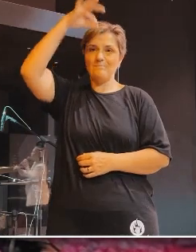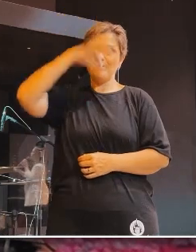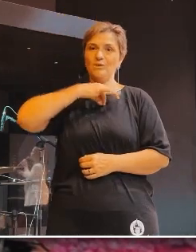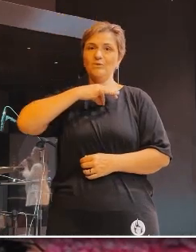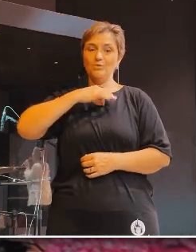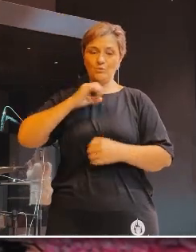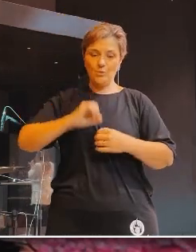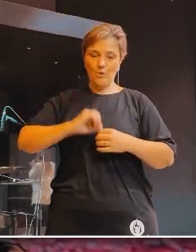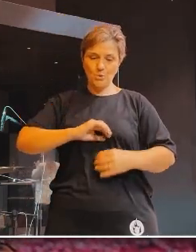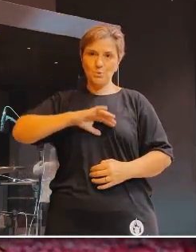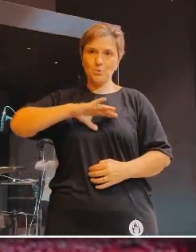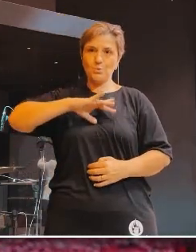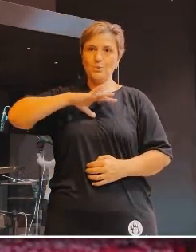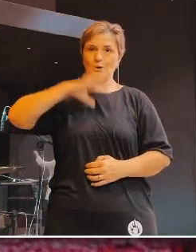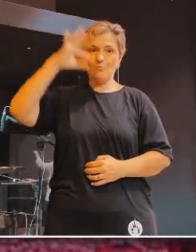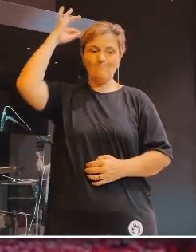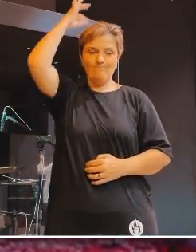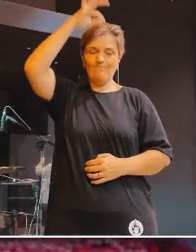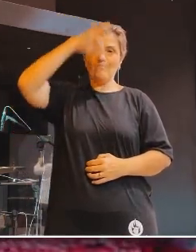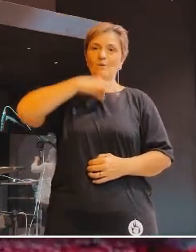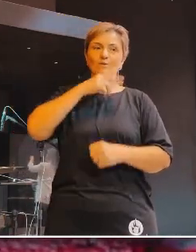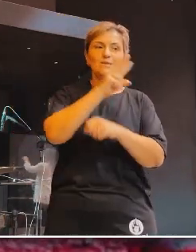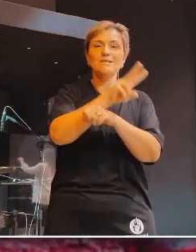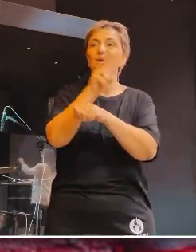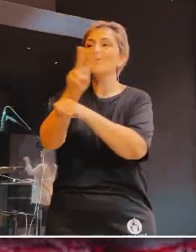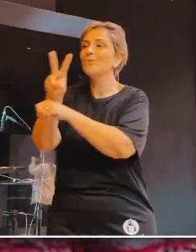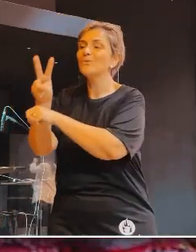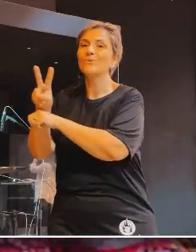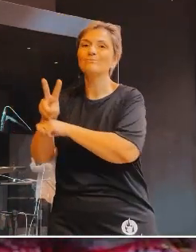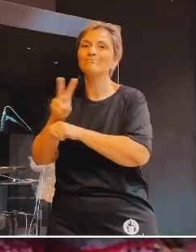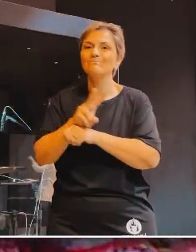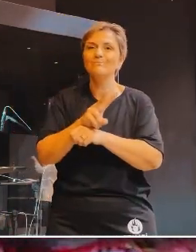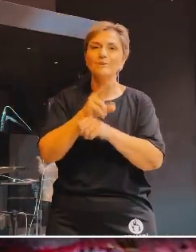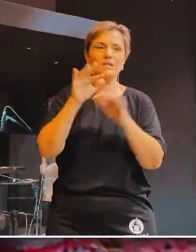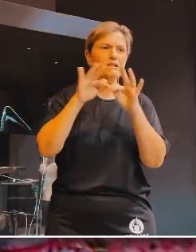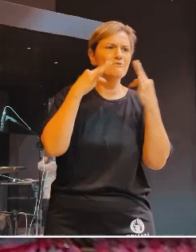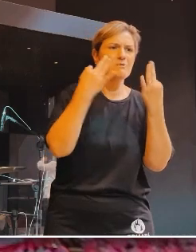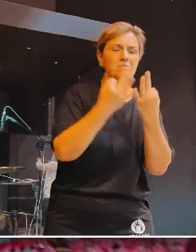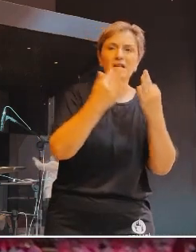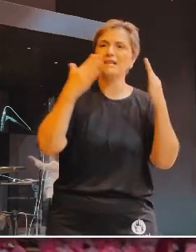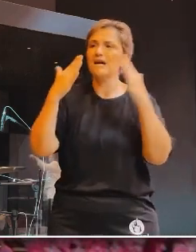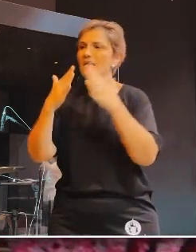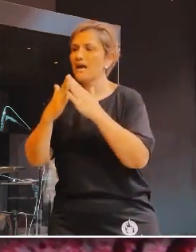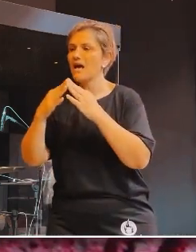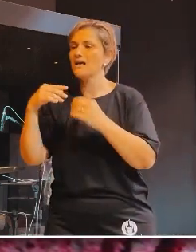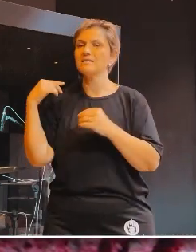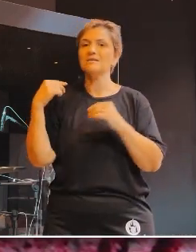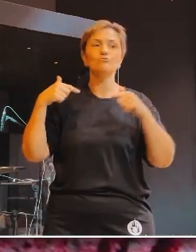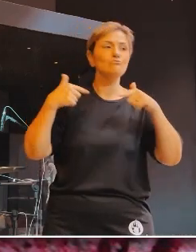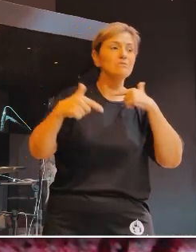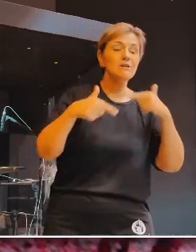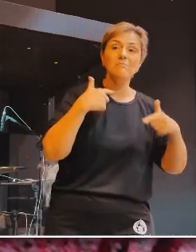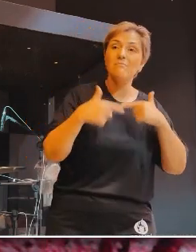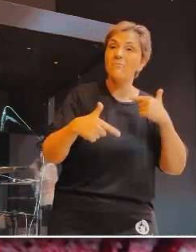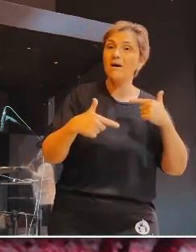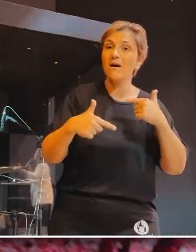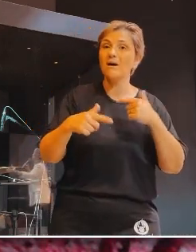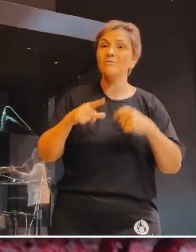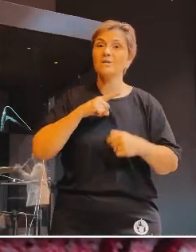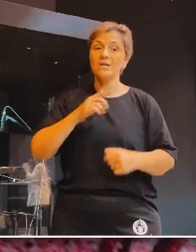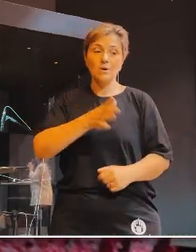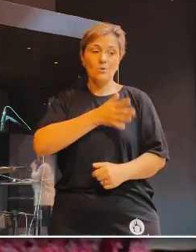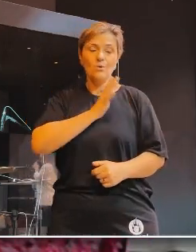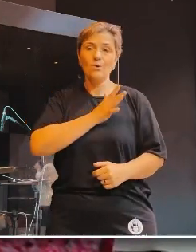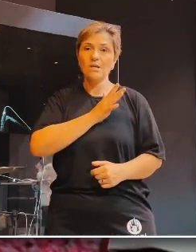do Espírito Santo, você cuida de todos que estão na sua casa, na sua volta, no seu trabalho. Você tem um